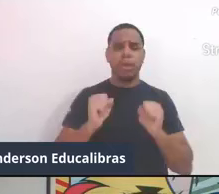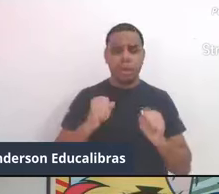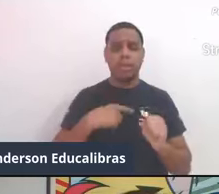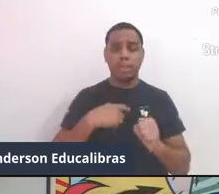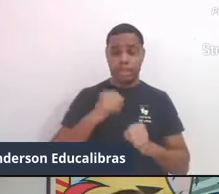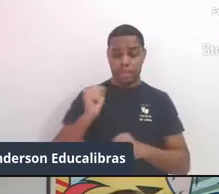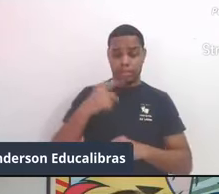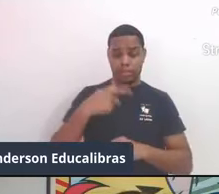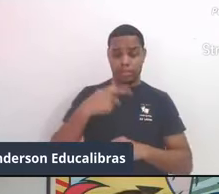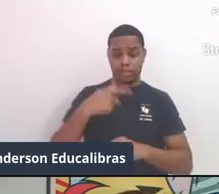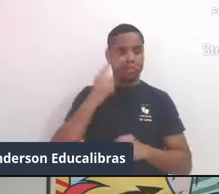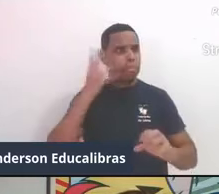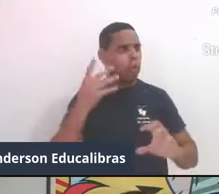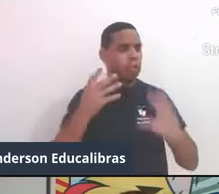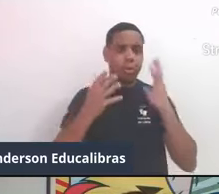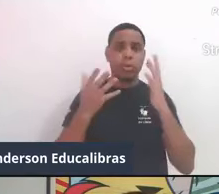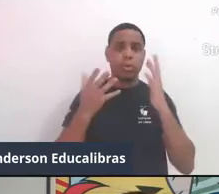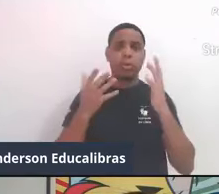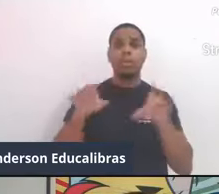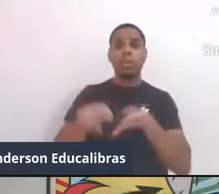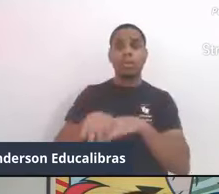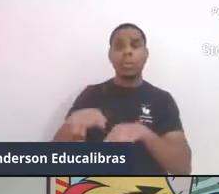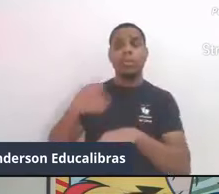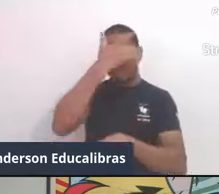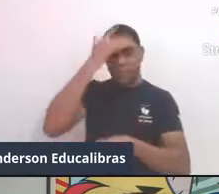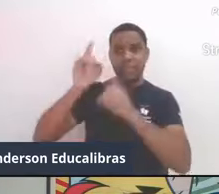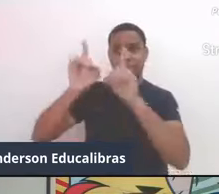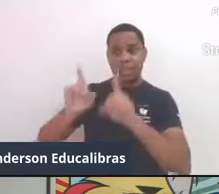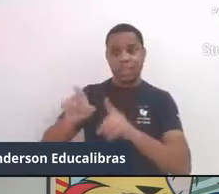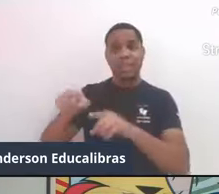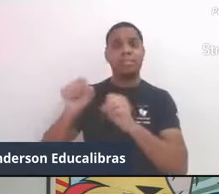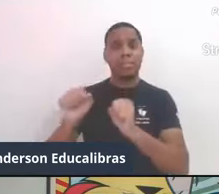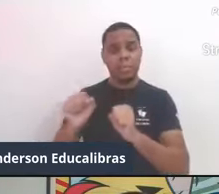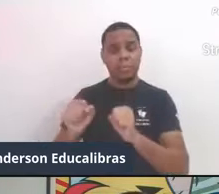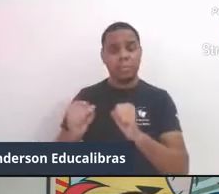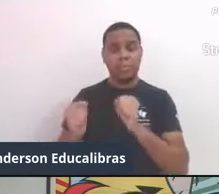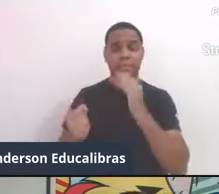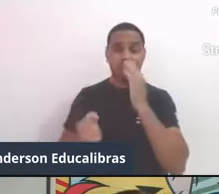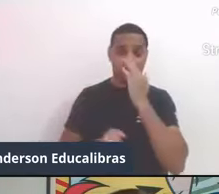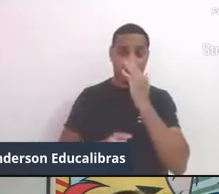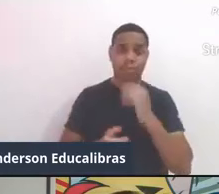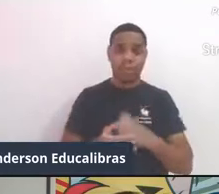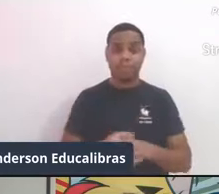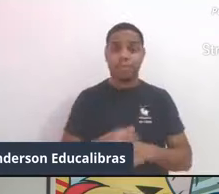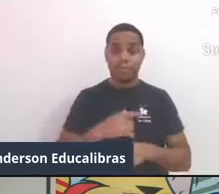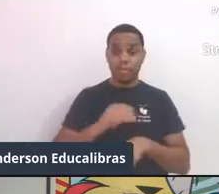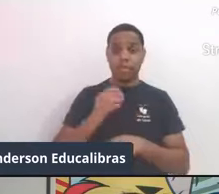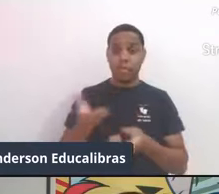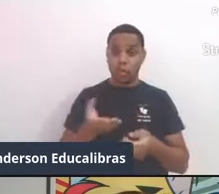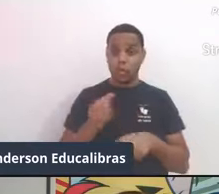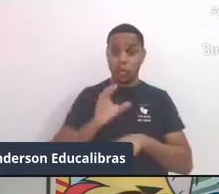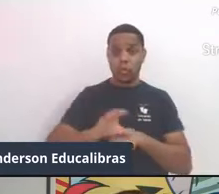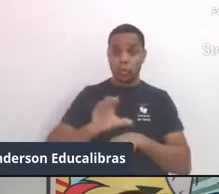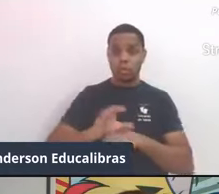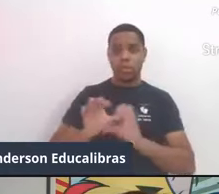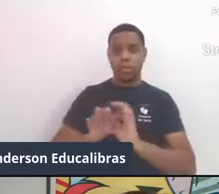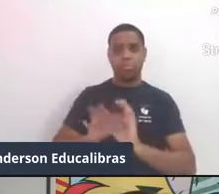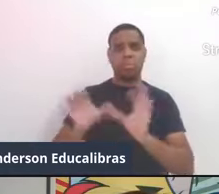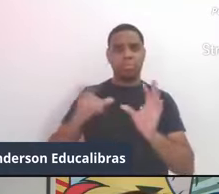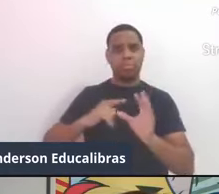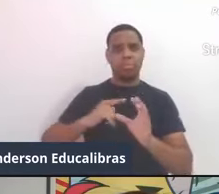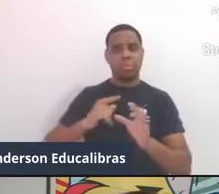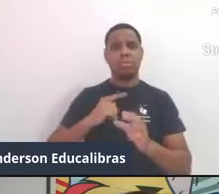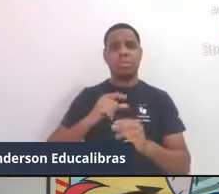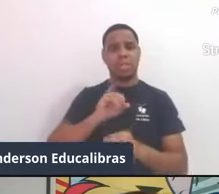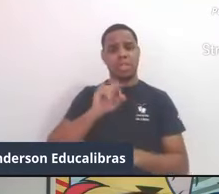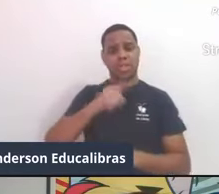aposentadoria, e você também pode trazer a pessoa com deficiência. Então, ela pode ter um curso que hoje está disponível, e aí acho que entra o papel do